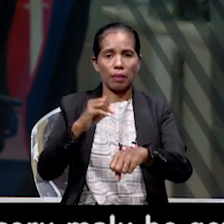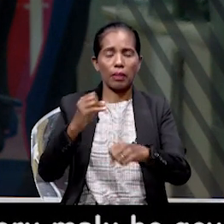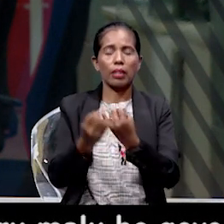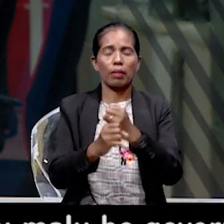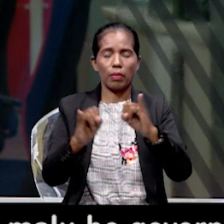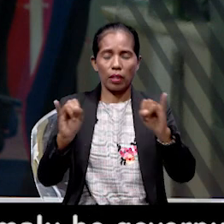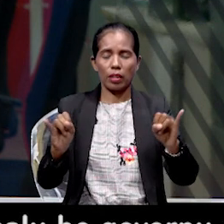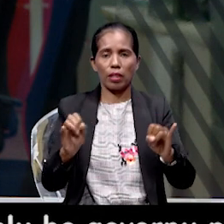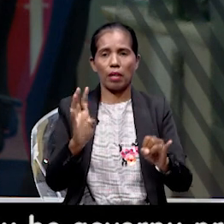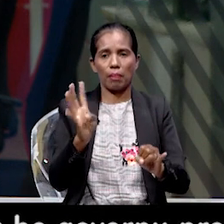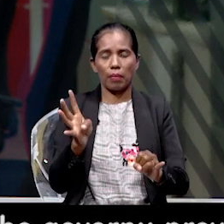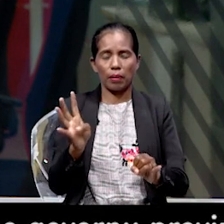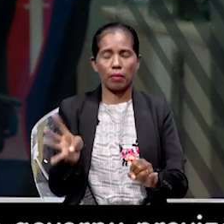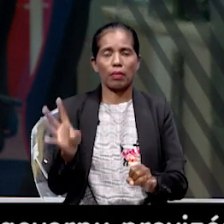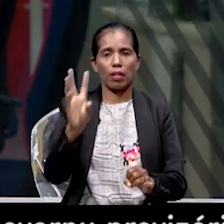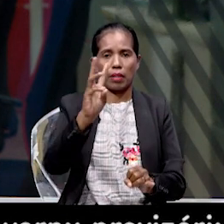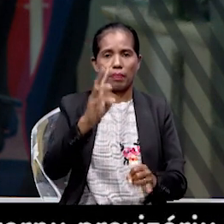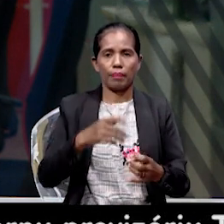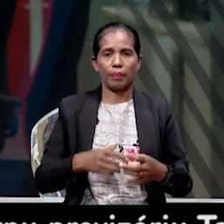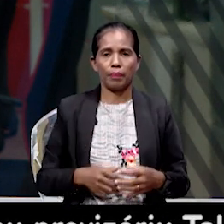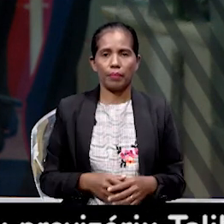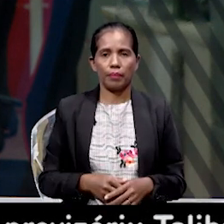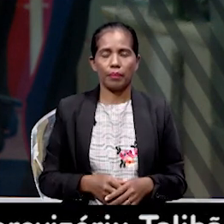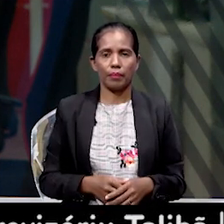badala hatnu resinem.